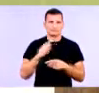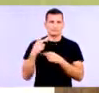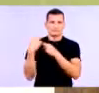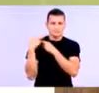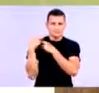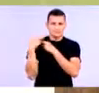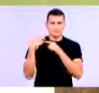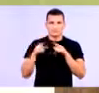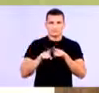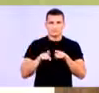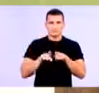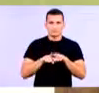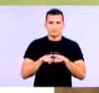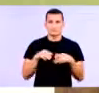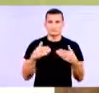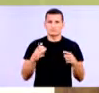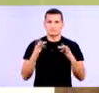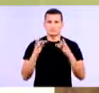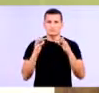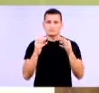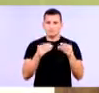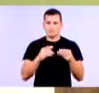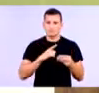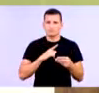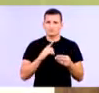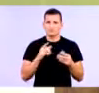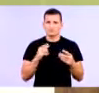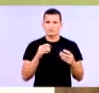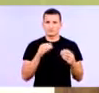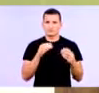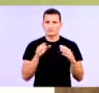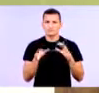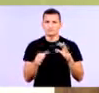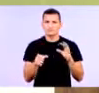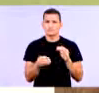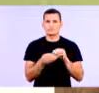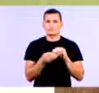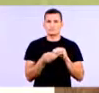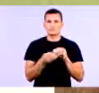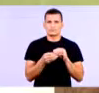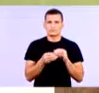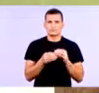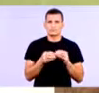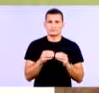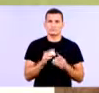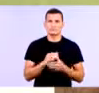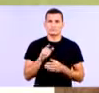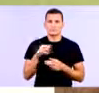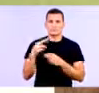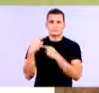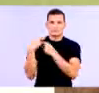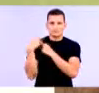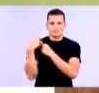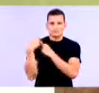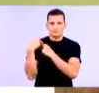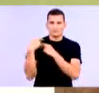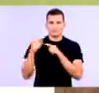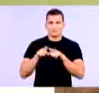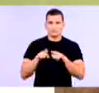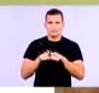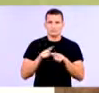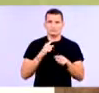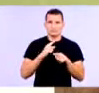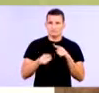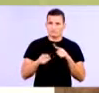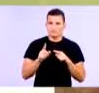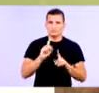responsabilização também? Então, tudo isso está atrelado. Ou seja, a palavra-chave aí é a responsabilidade e também inibir que não